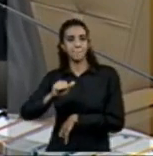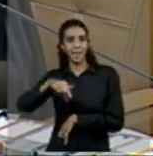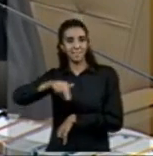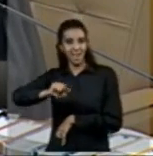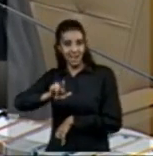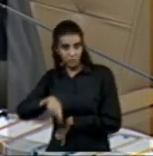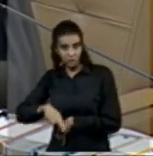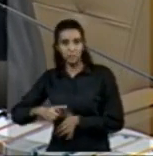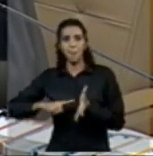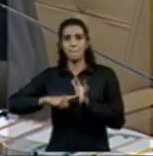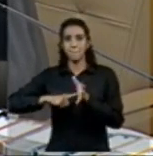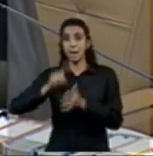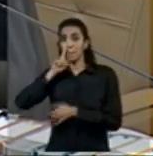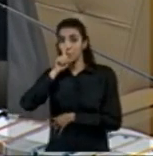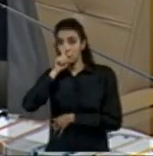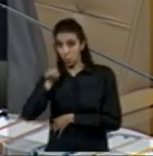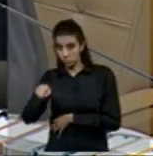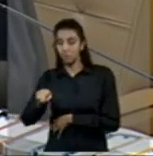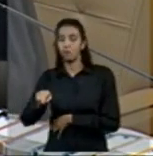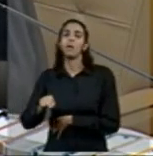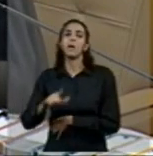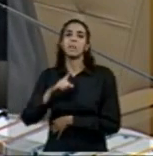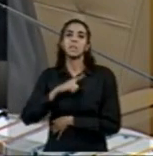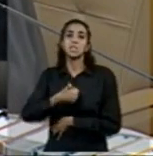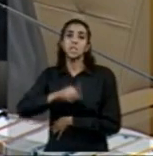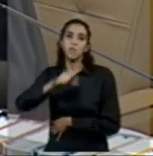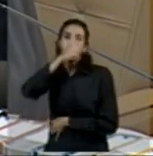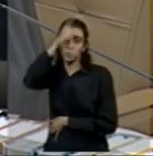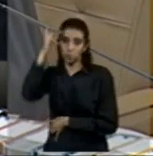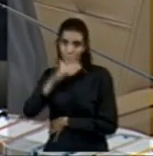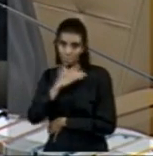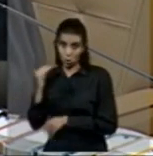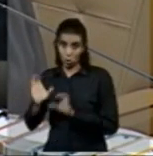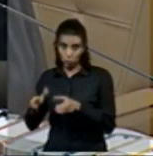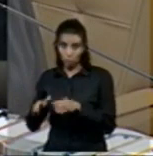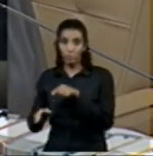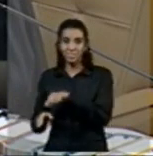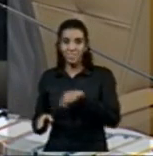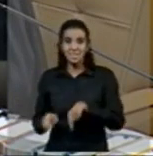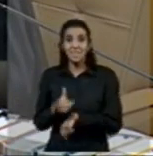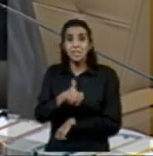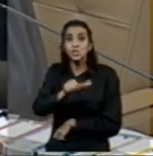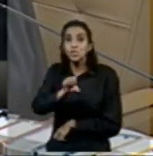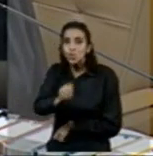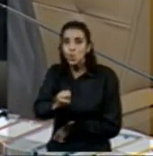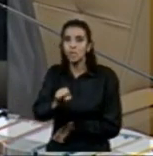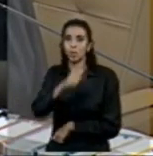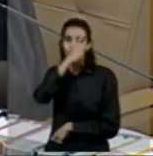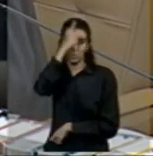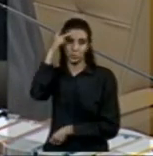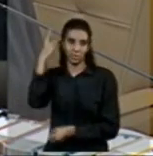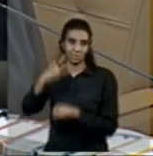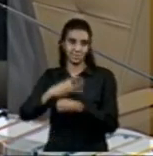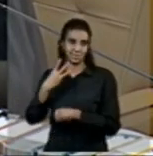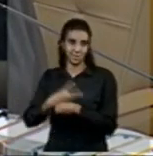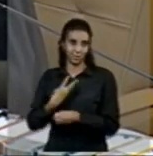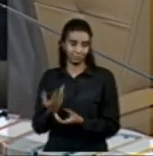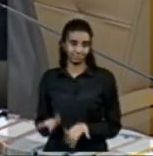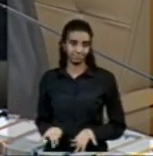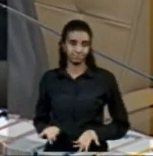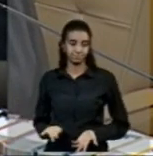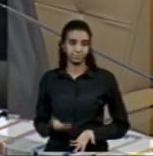pela sua periculosidade, das 19 mortes ocorridas, 18 foram de trabalhadores